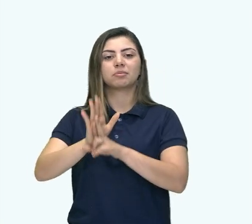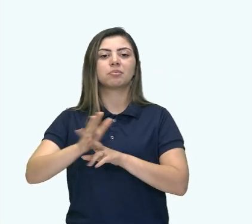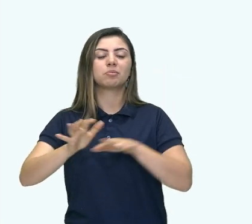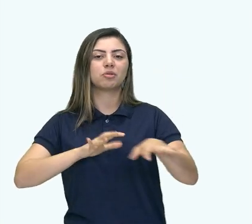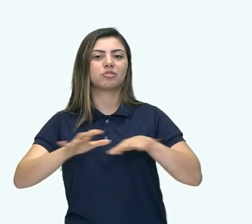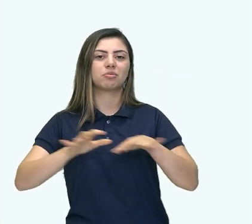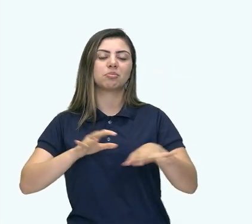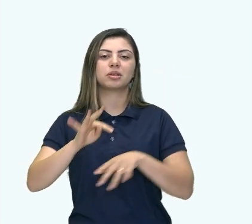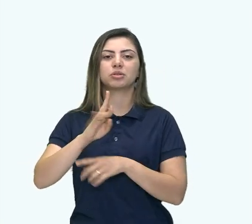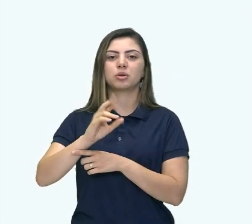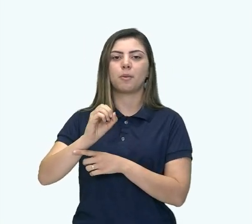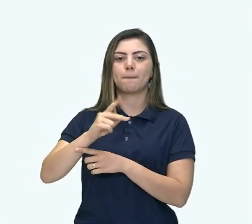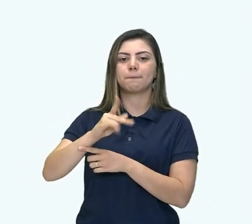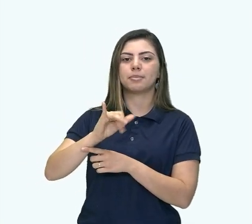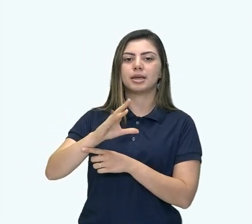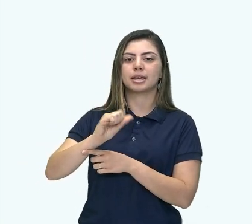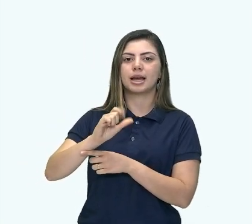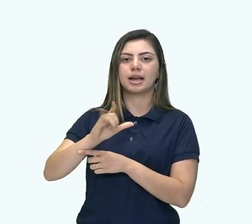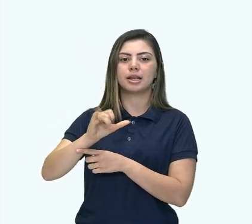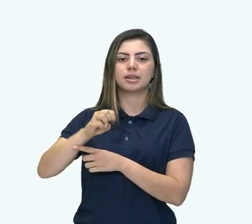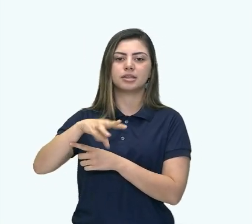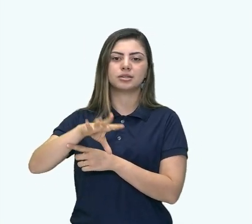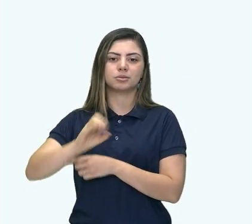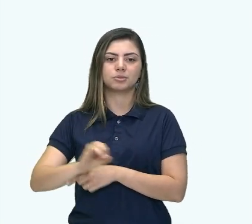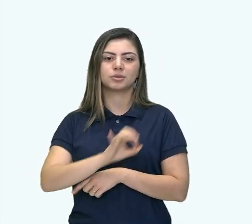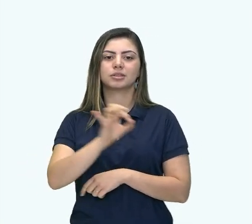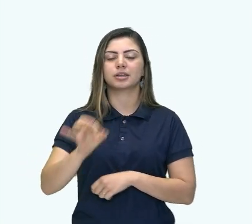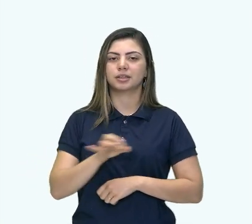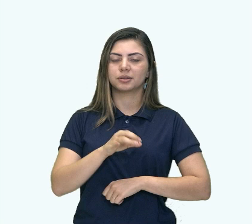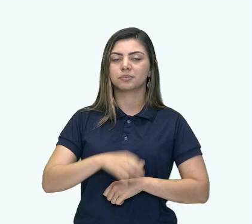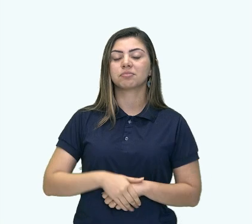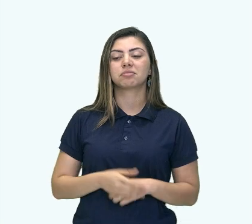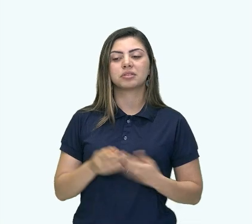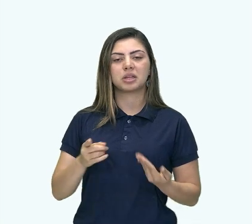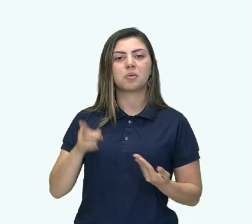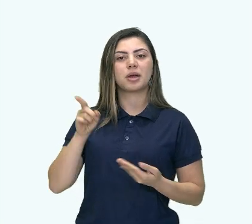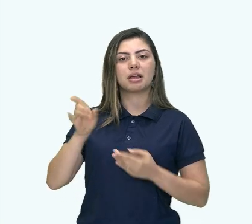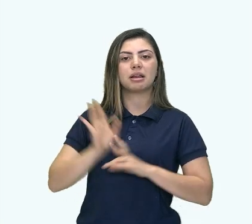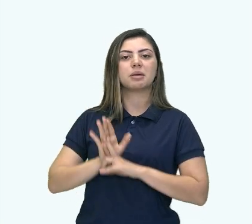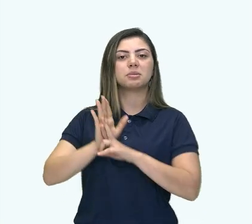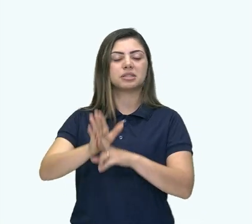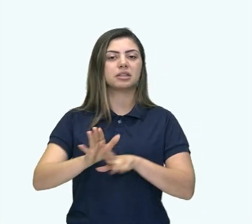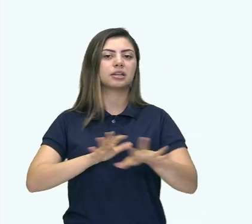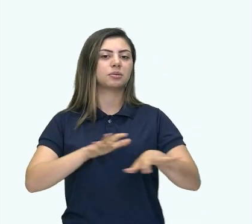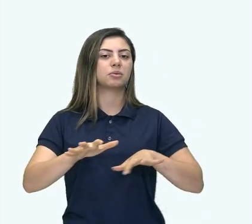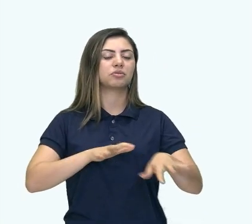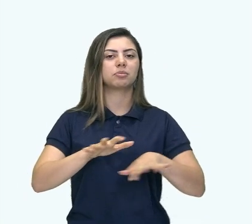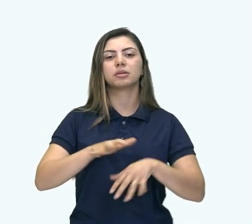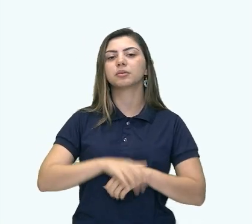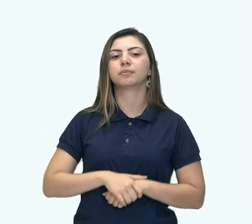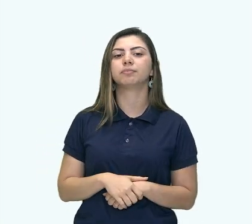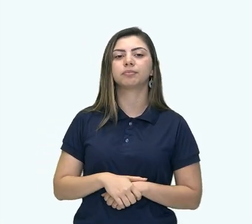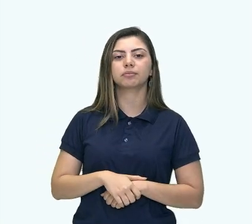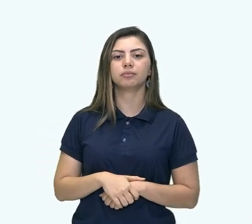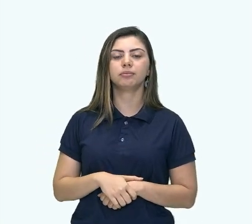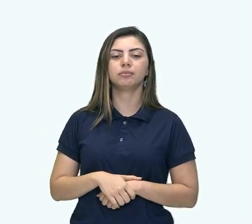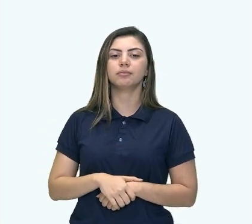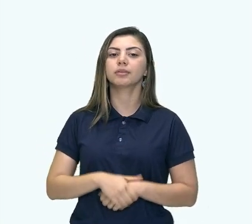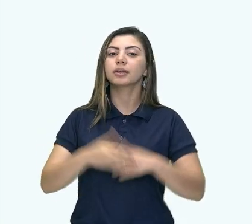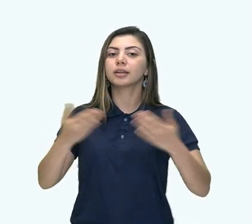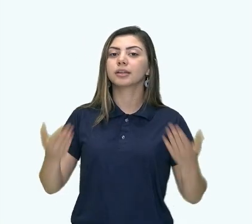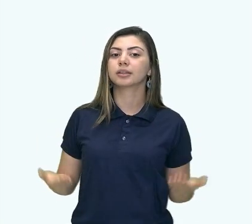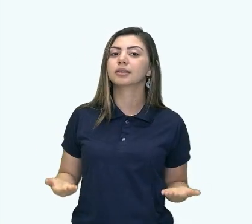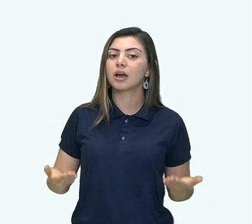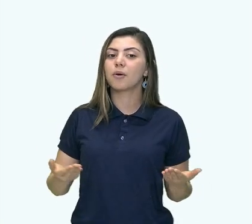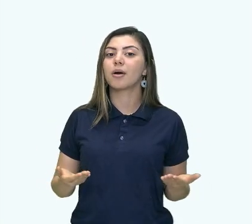a voz e a performance cênica foram fundamentais para esse movimento. E para a gente